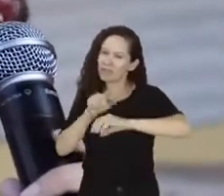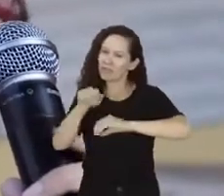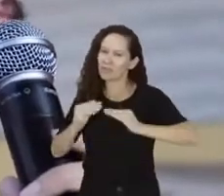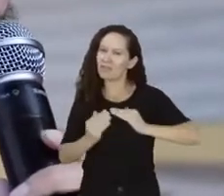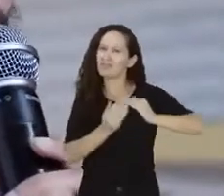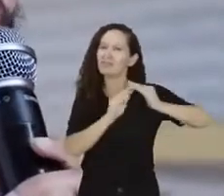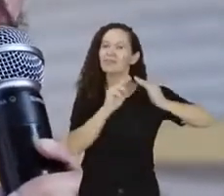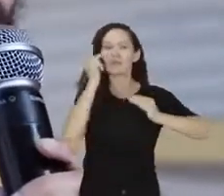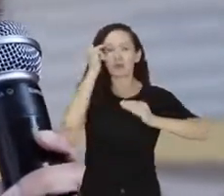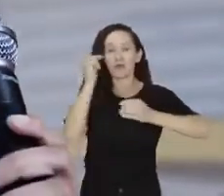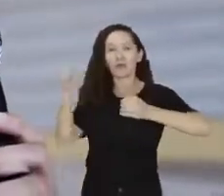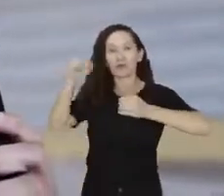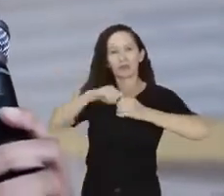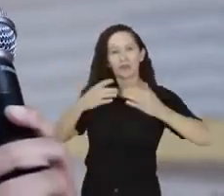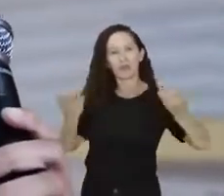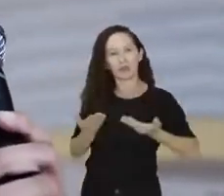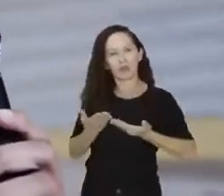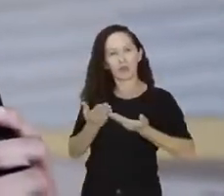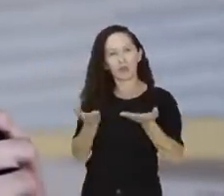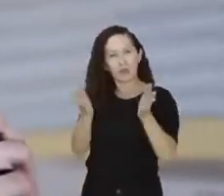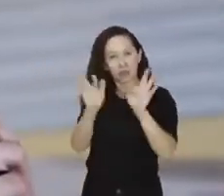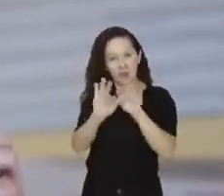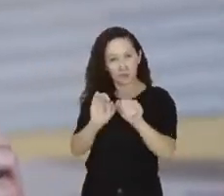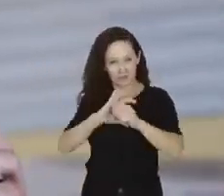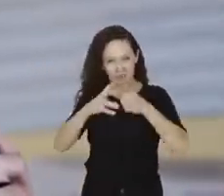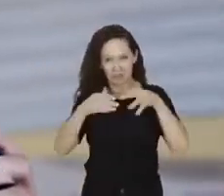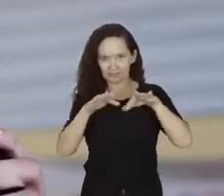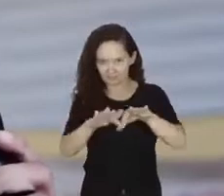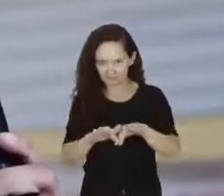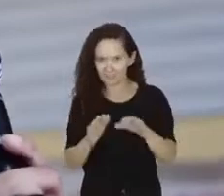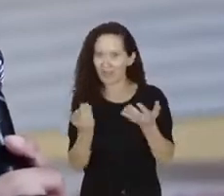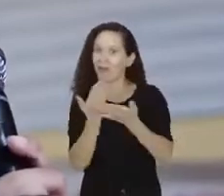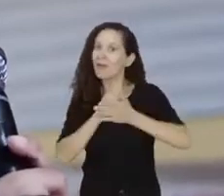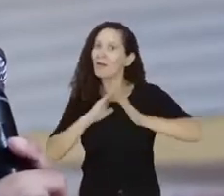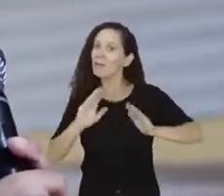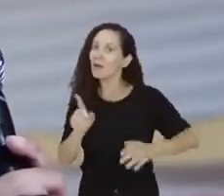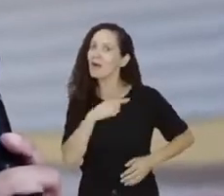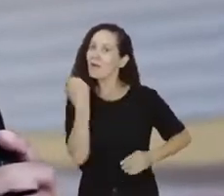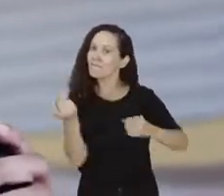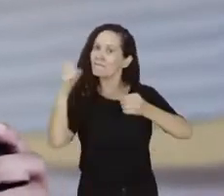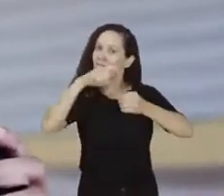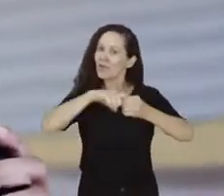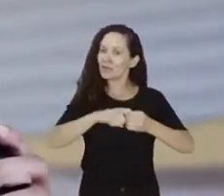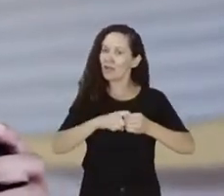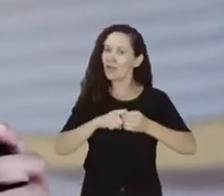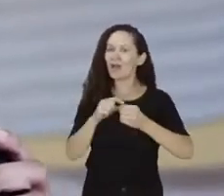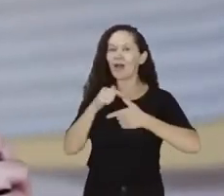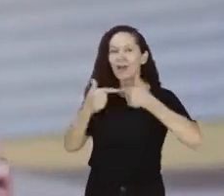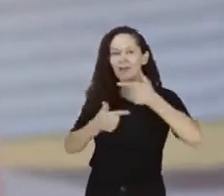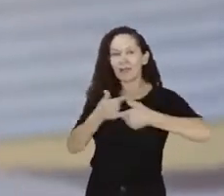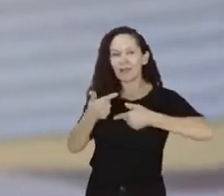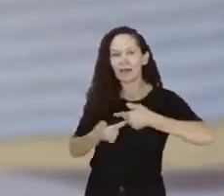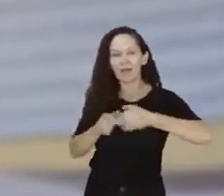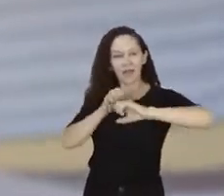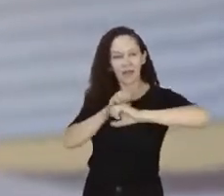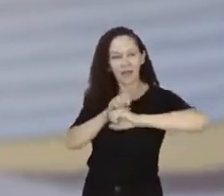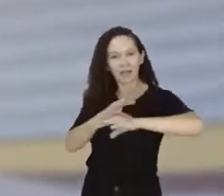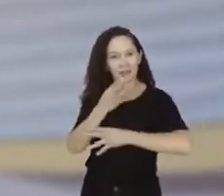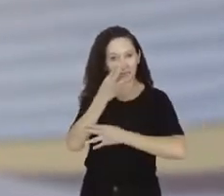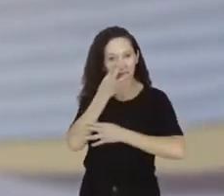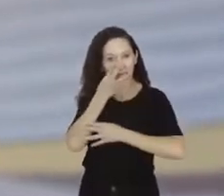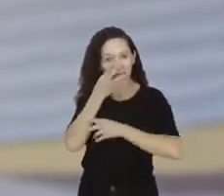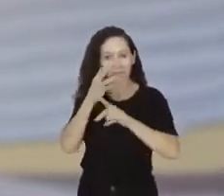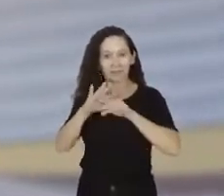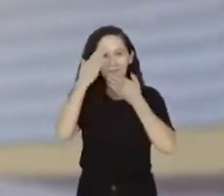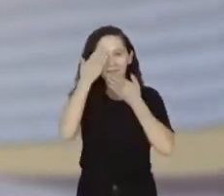agora, pós-pandemia, né, desse processo de retorno às atividades presenciais. E queria agradecer a UNAS